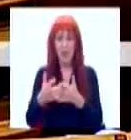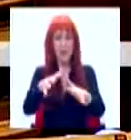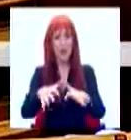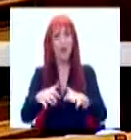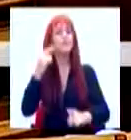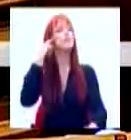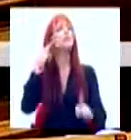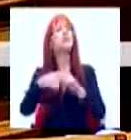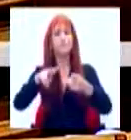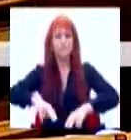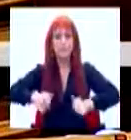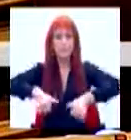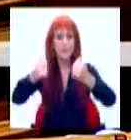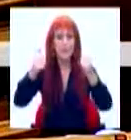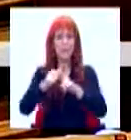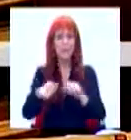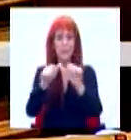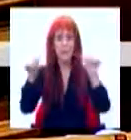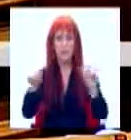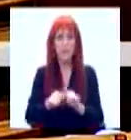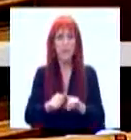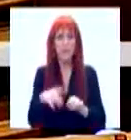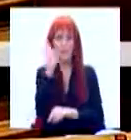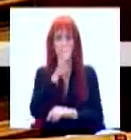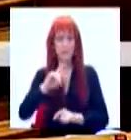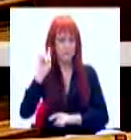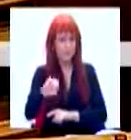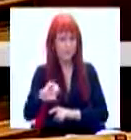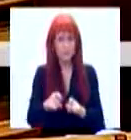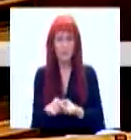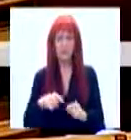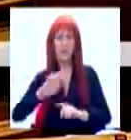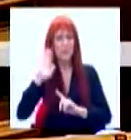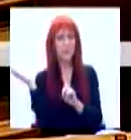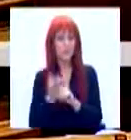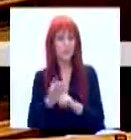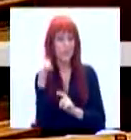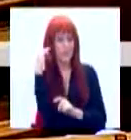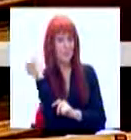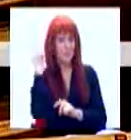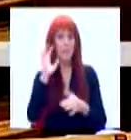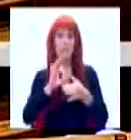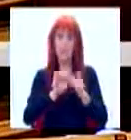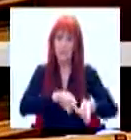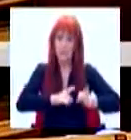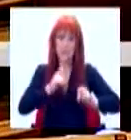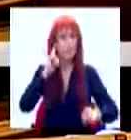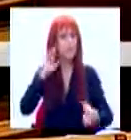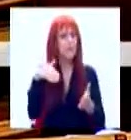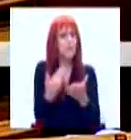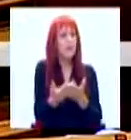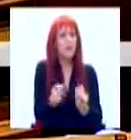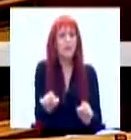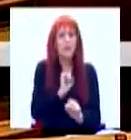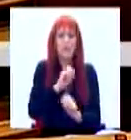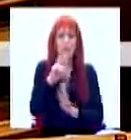Assembleia visa aperfeiçoar o sistema de aplicação coerciva e de sancionamento das infrações relacionadas com a pesca, com vista a tornar o